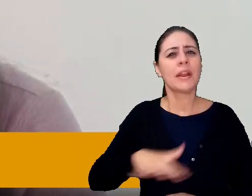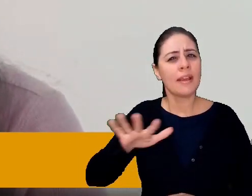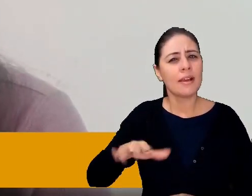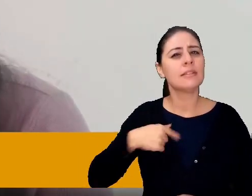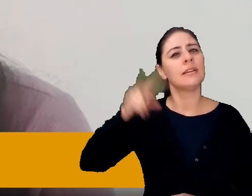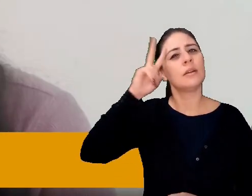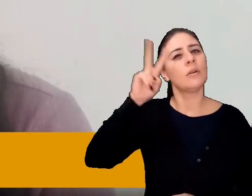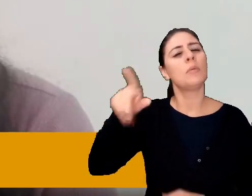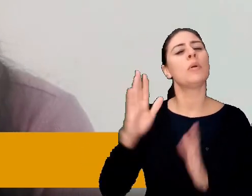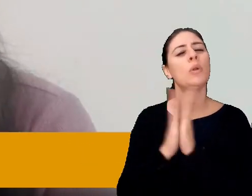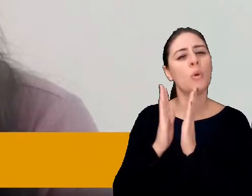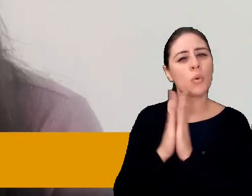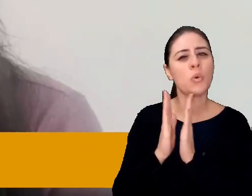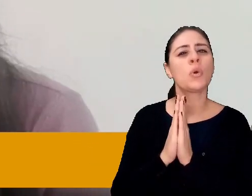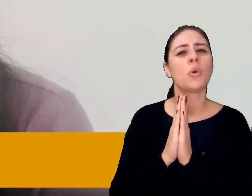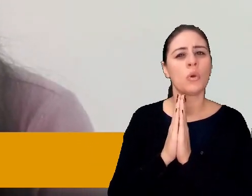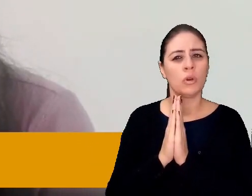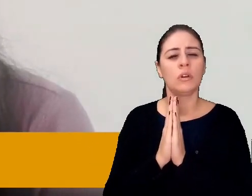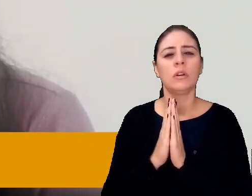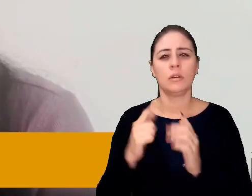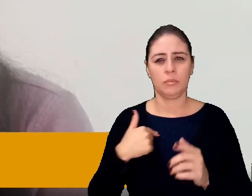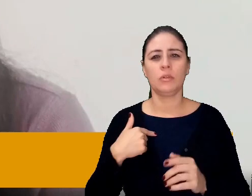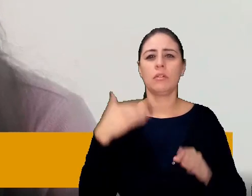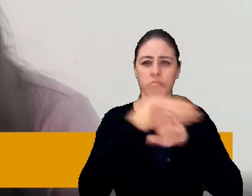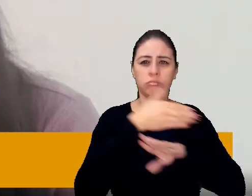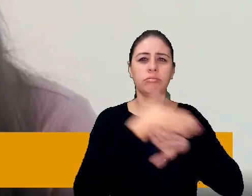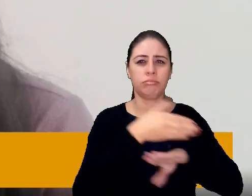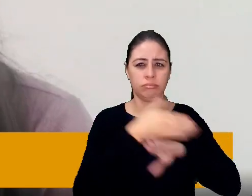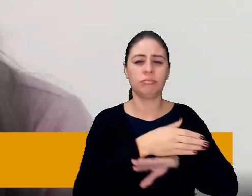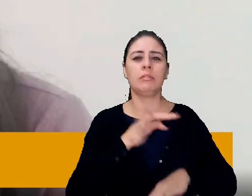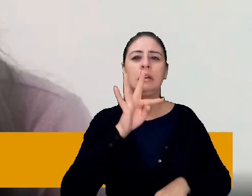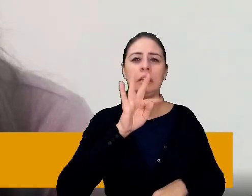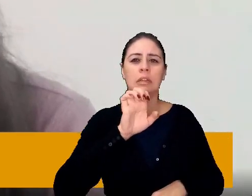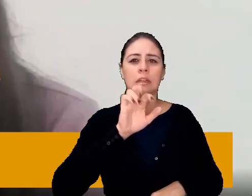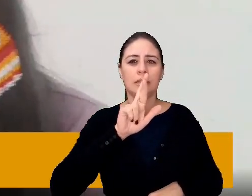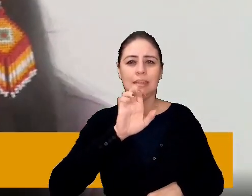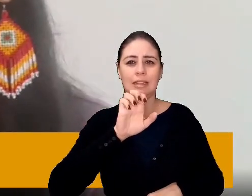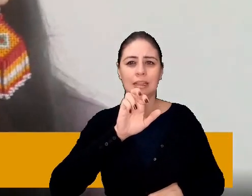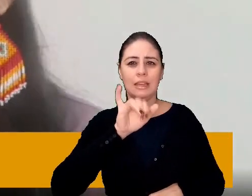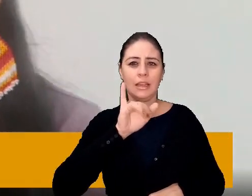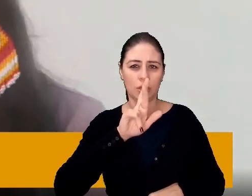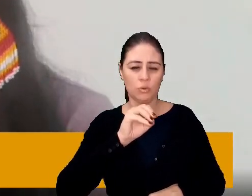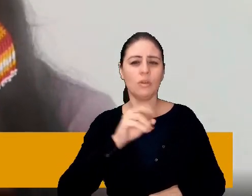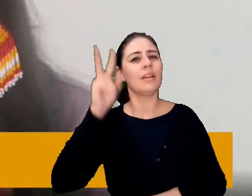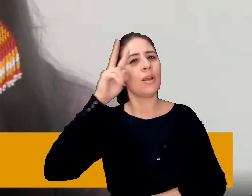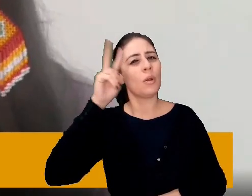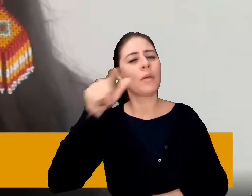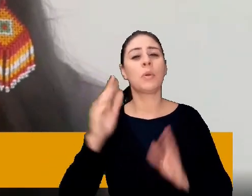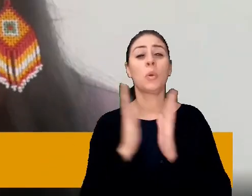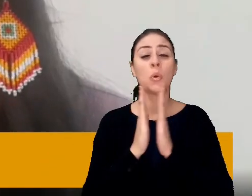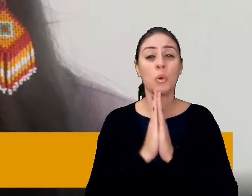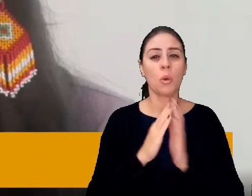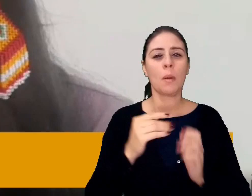ligações, assim, eu lembro que ela orou muito, porque eu frequento terreiro, e eu lembro que ela orou muito na minha cabeça, ela orou muito. Daí eu